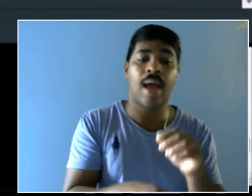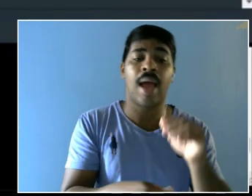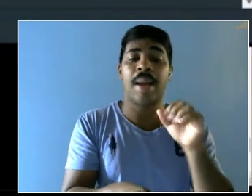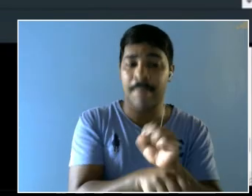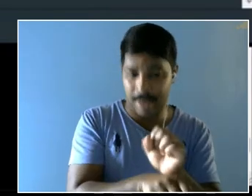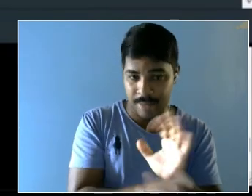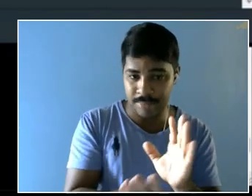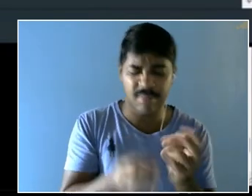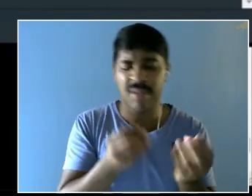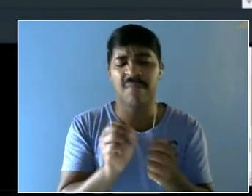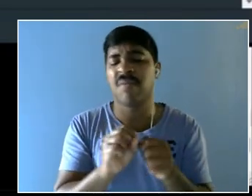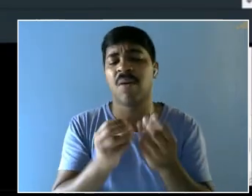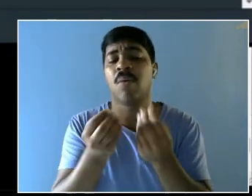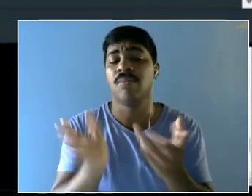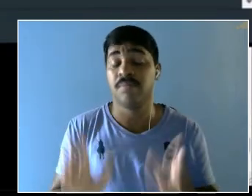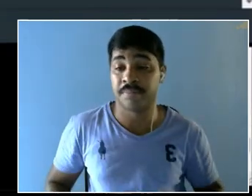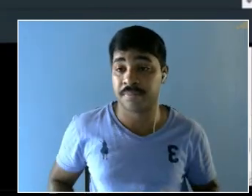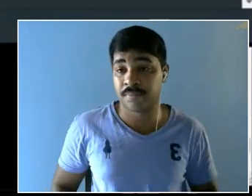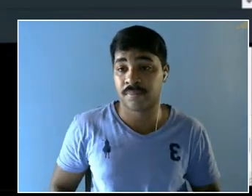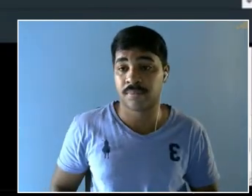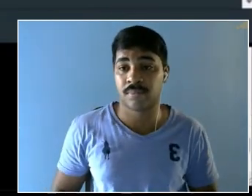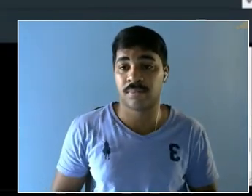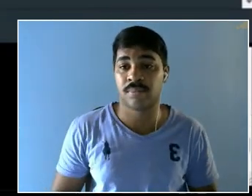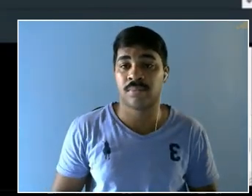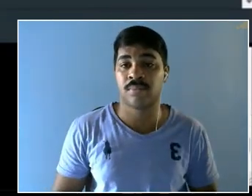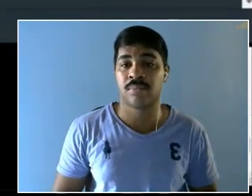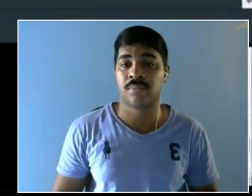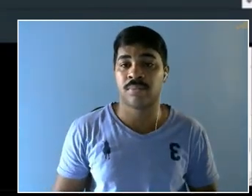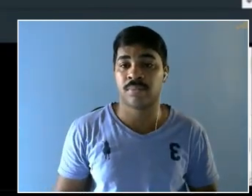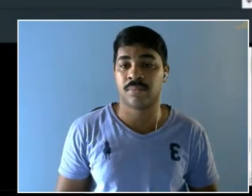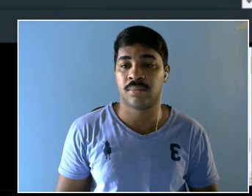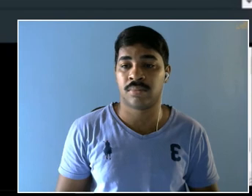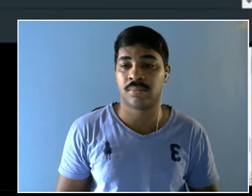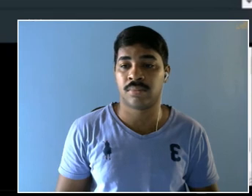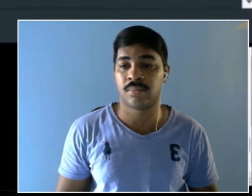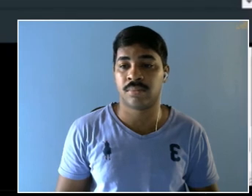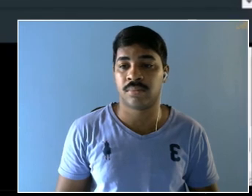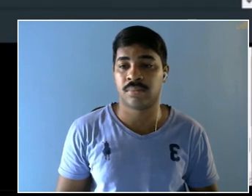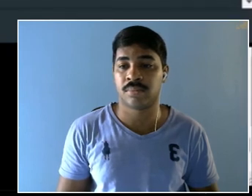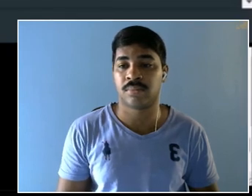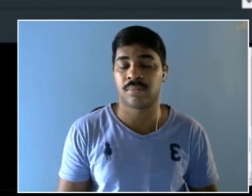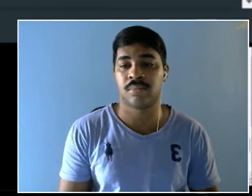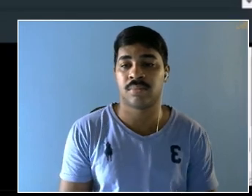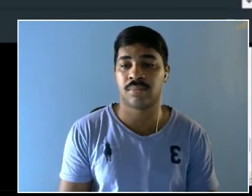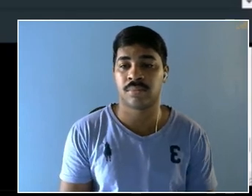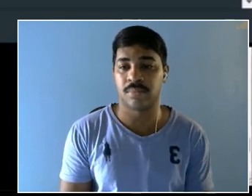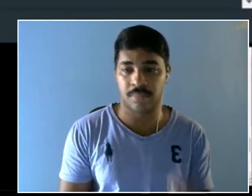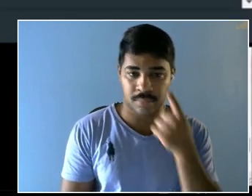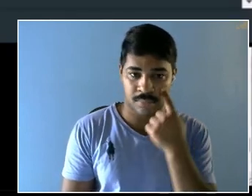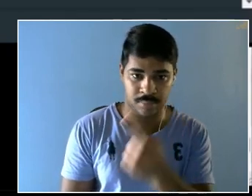Então, como é que faz um programa assim? Bom, primeiro vamos receber a senha. Então, cadeia